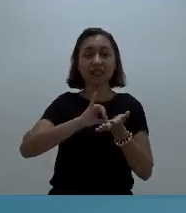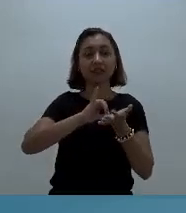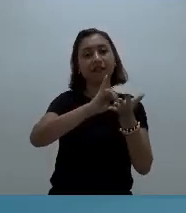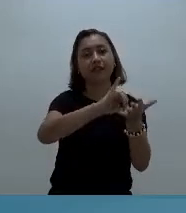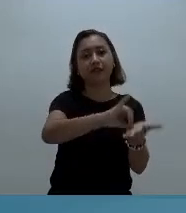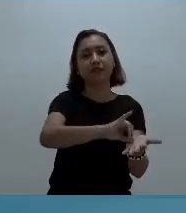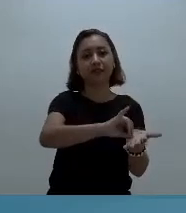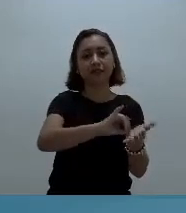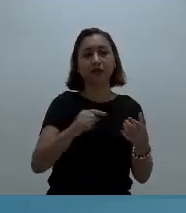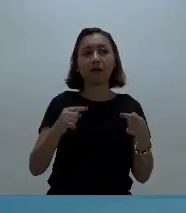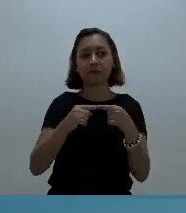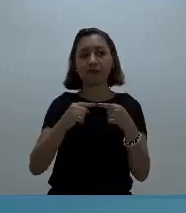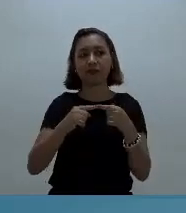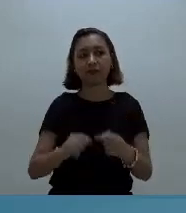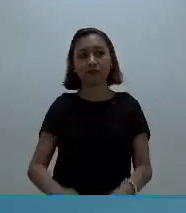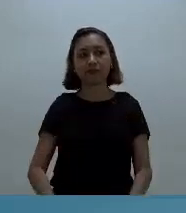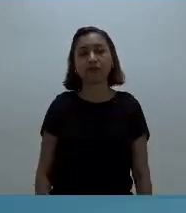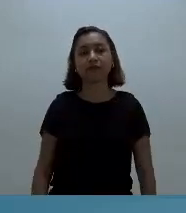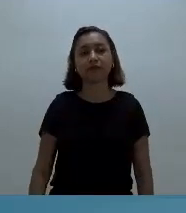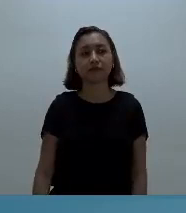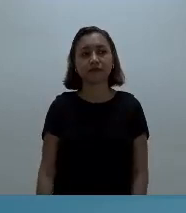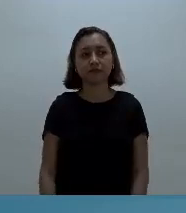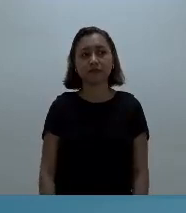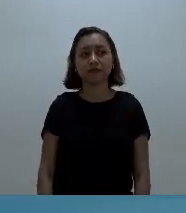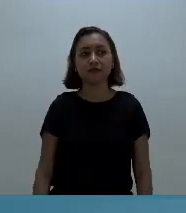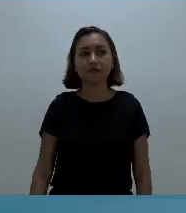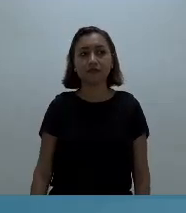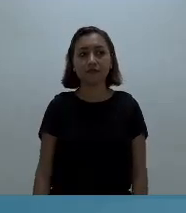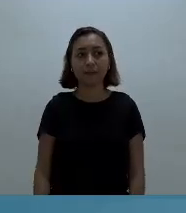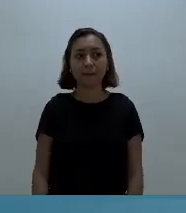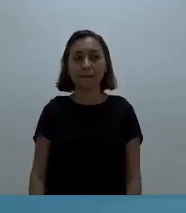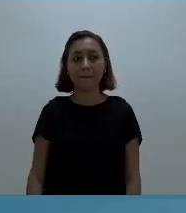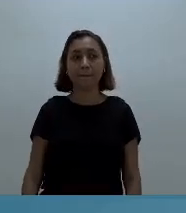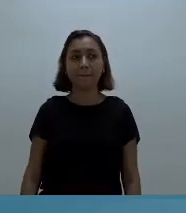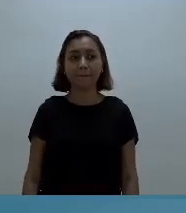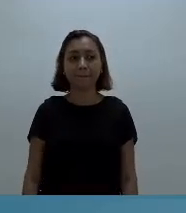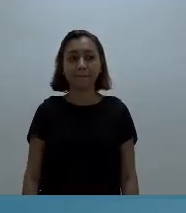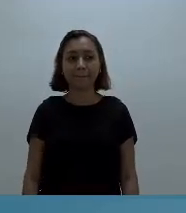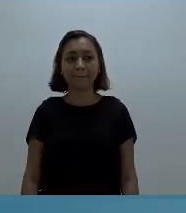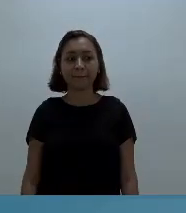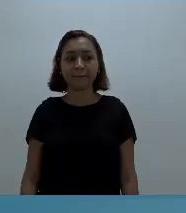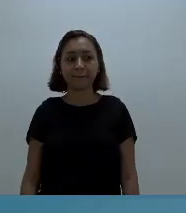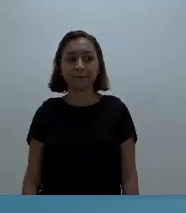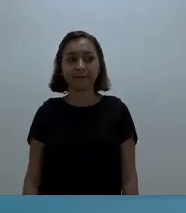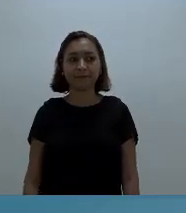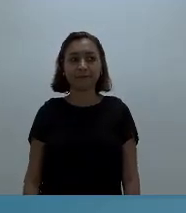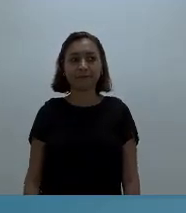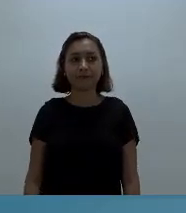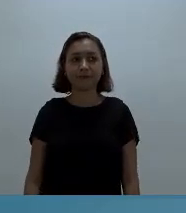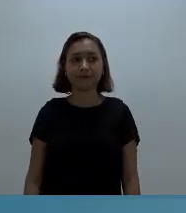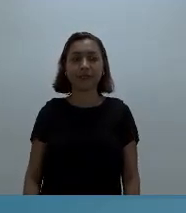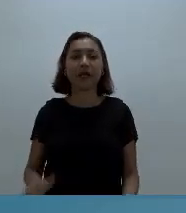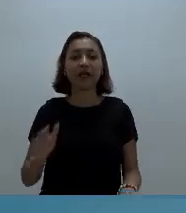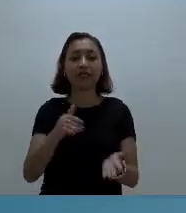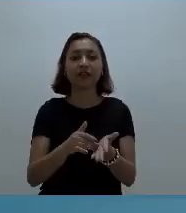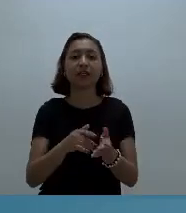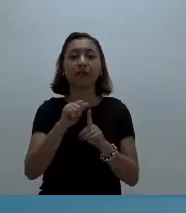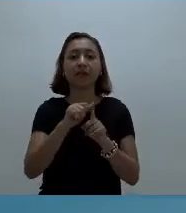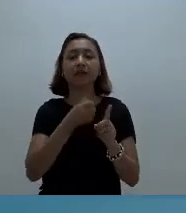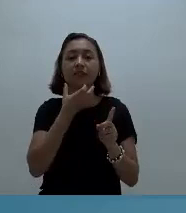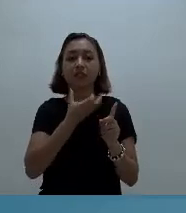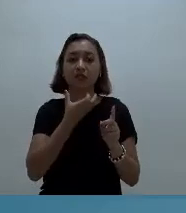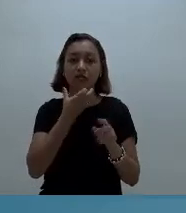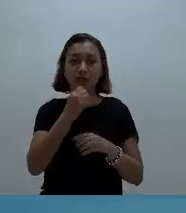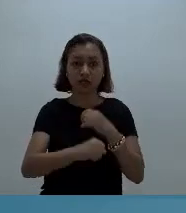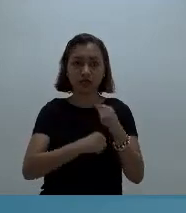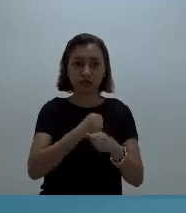e, como a gente tem um cronograma para pagar, está até dezembro de 2024. O que nós estamos